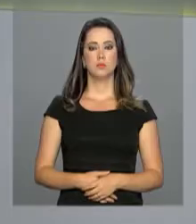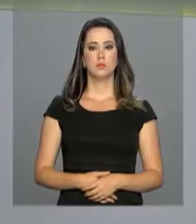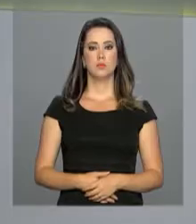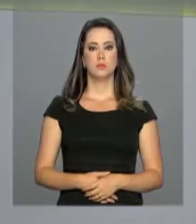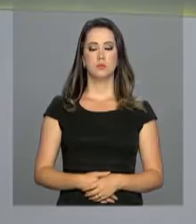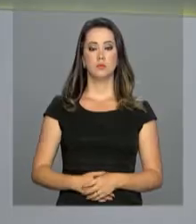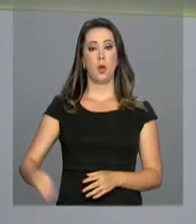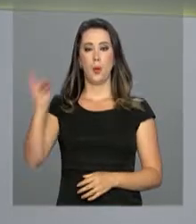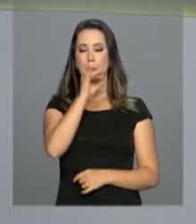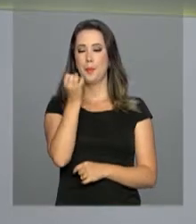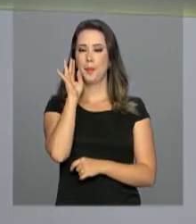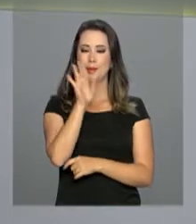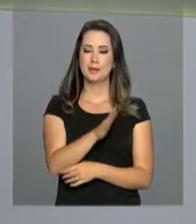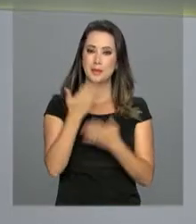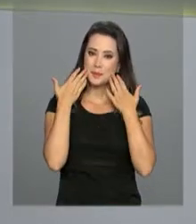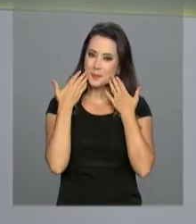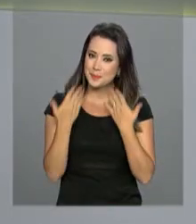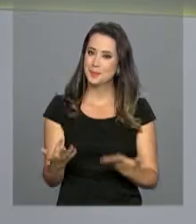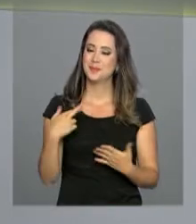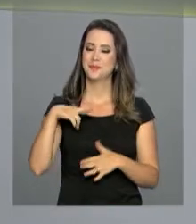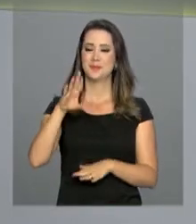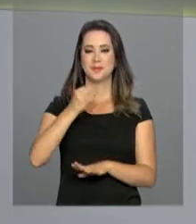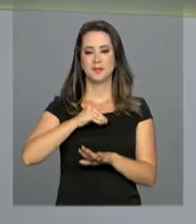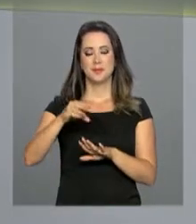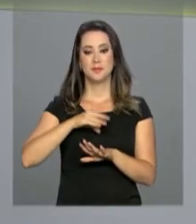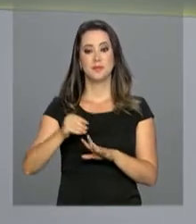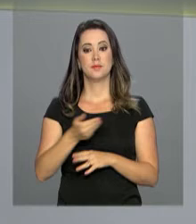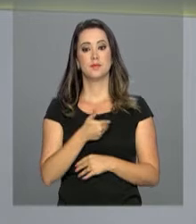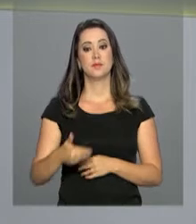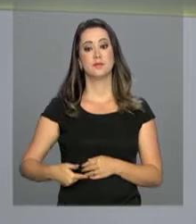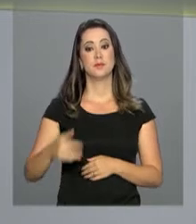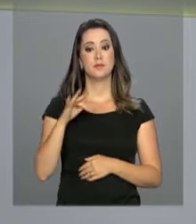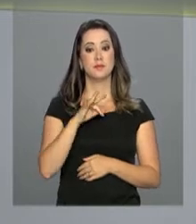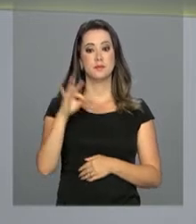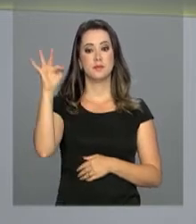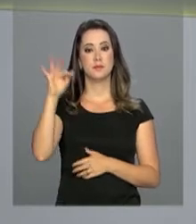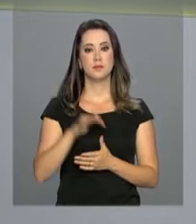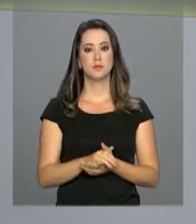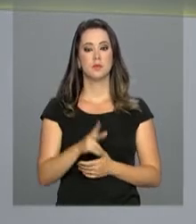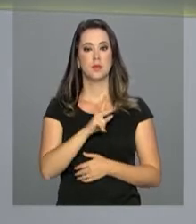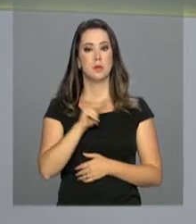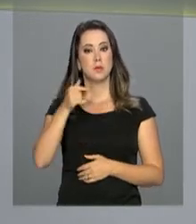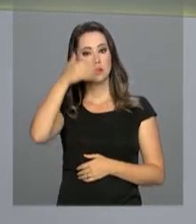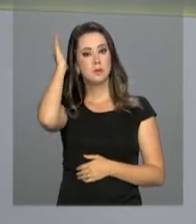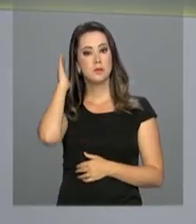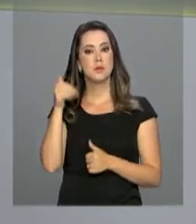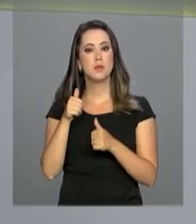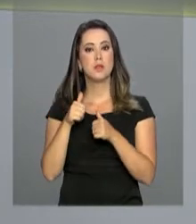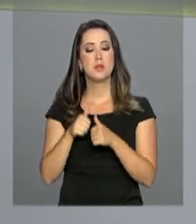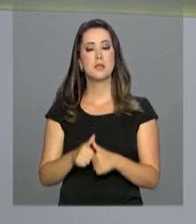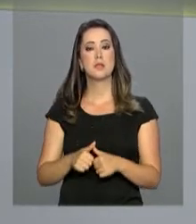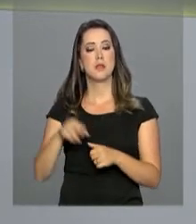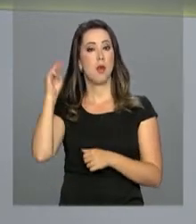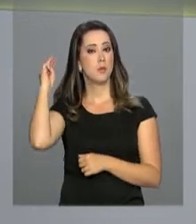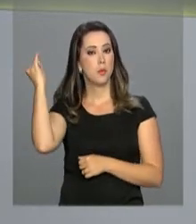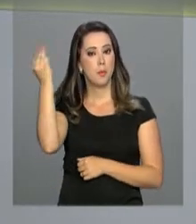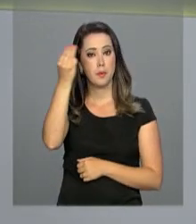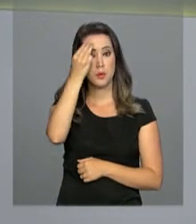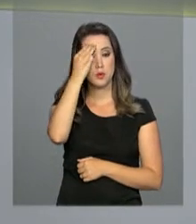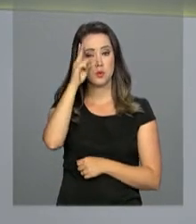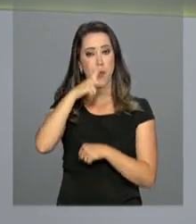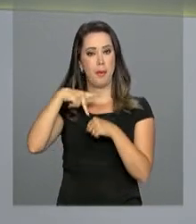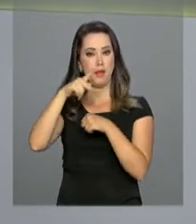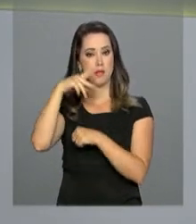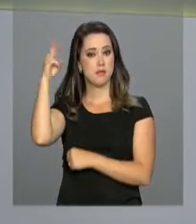Olá, boa tarde. No ar o repórter NBR com as notícias do governo federal. O presidente Michel Temer está em Puerto Vallarta, no México,